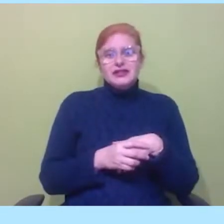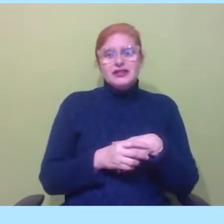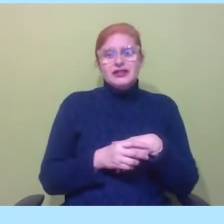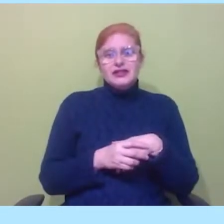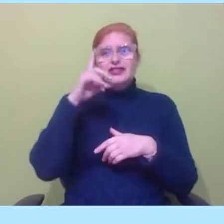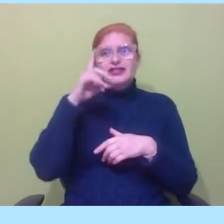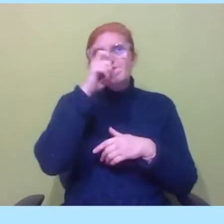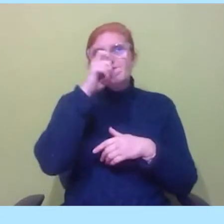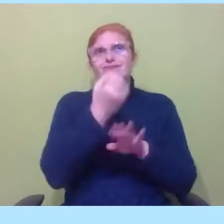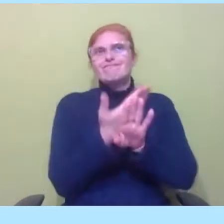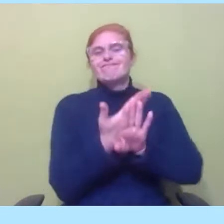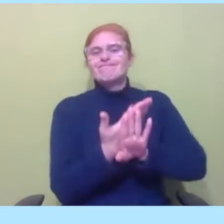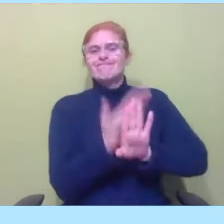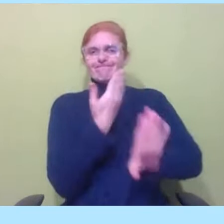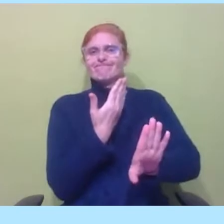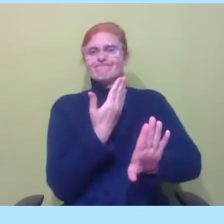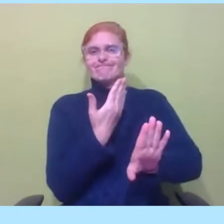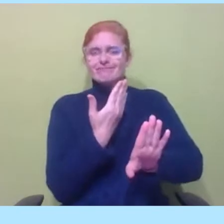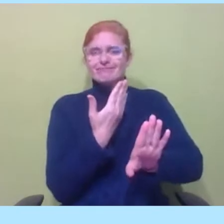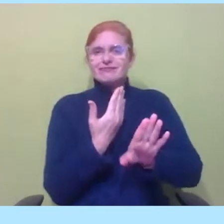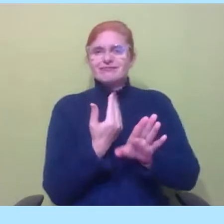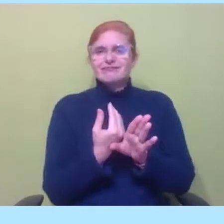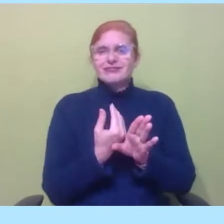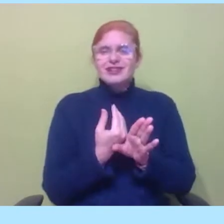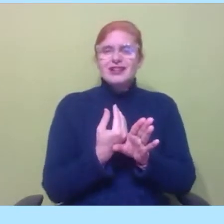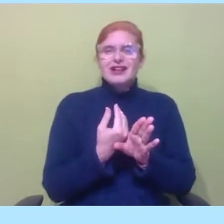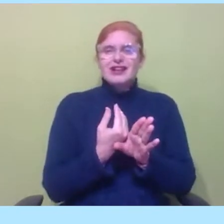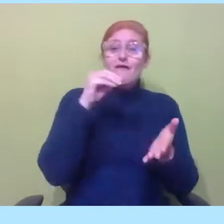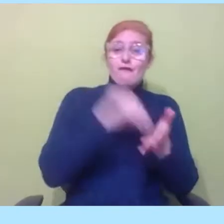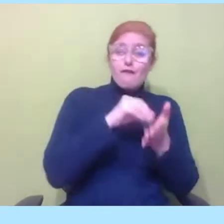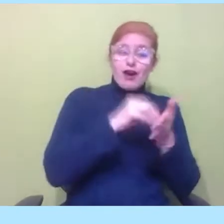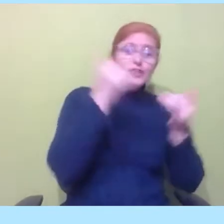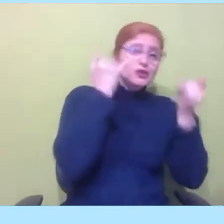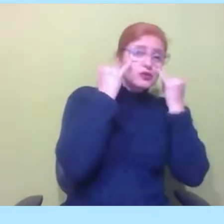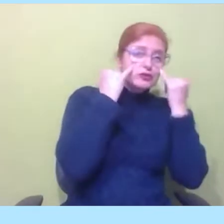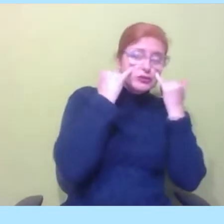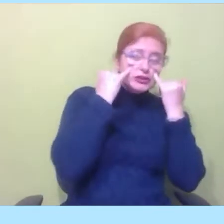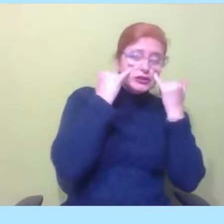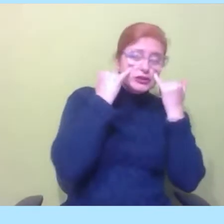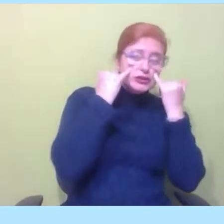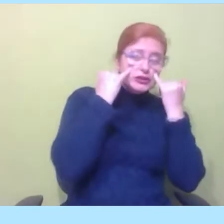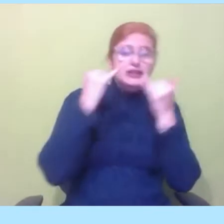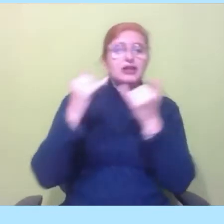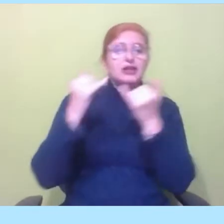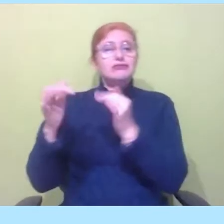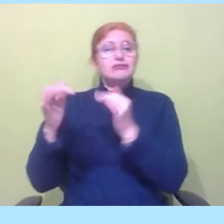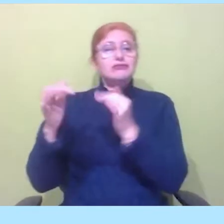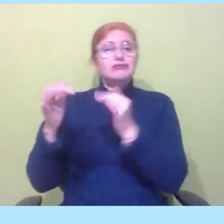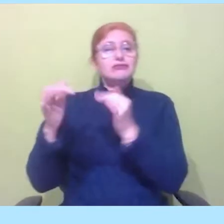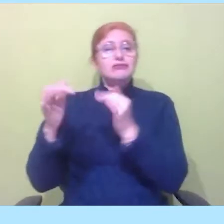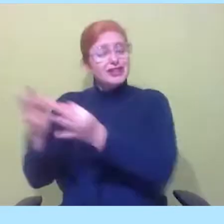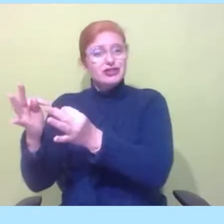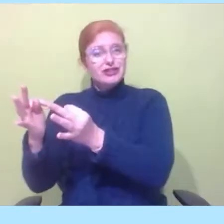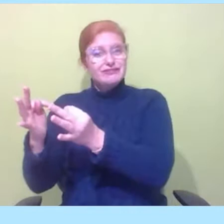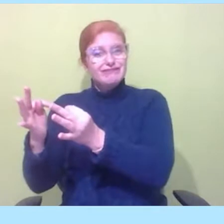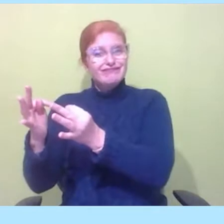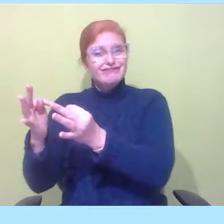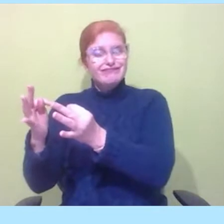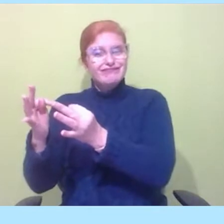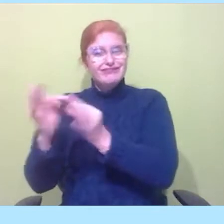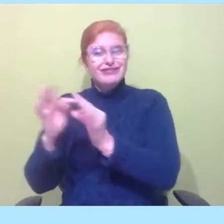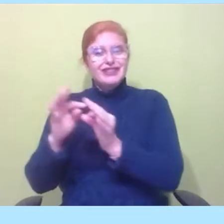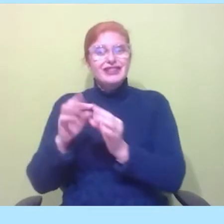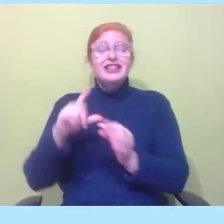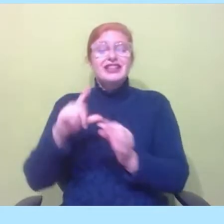de fato, a desinformação e a tecnologia de um conceito de guerra, seja ela